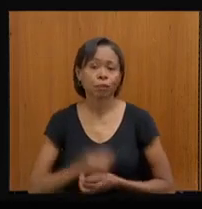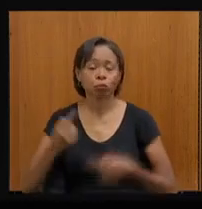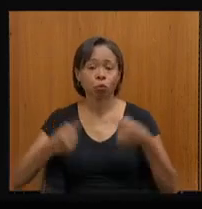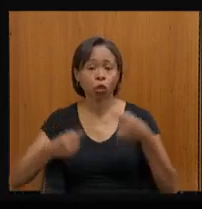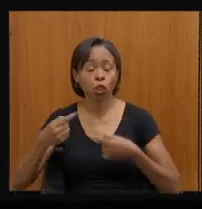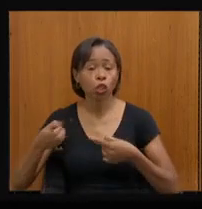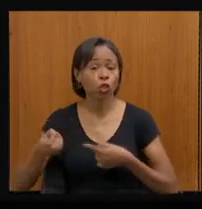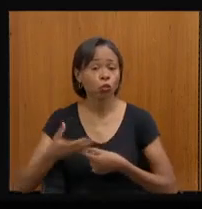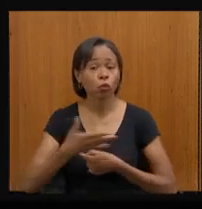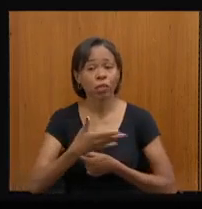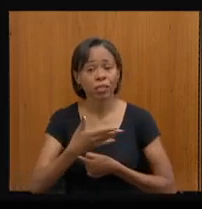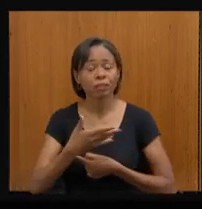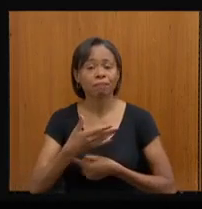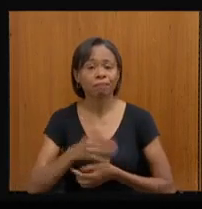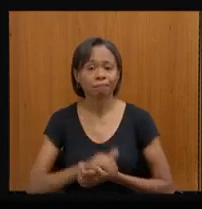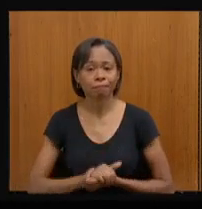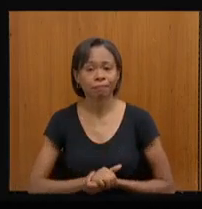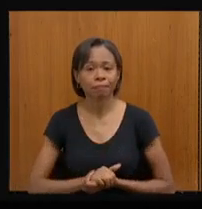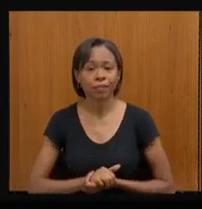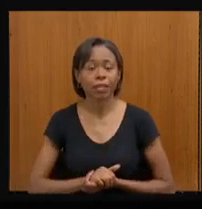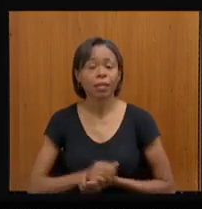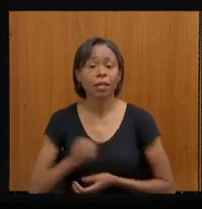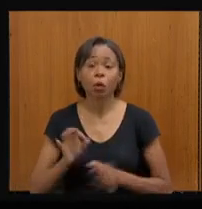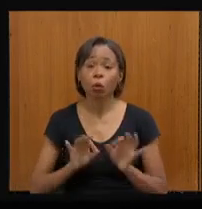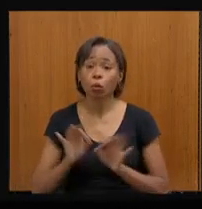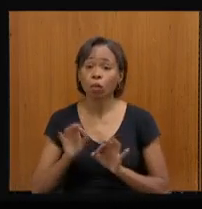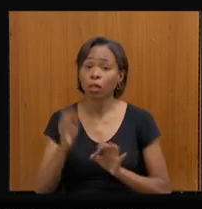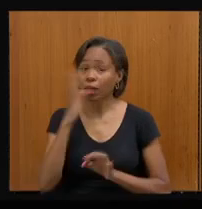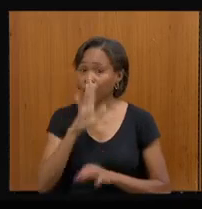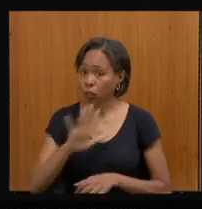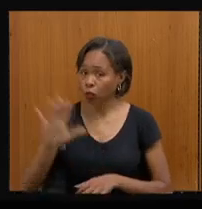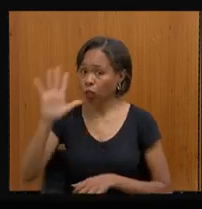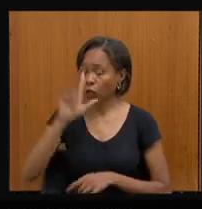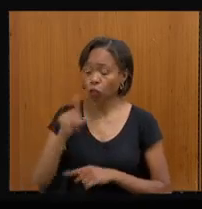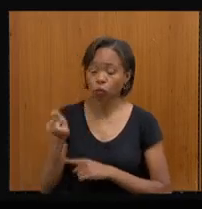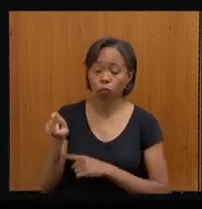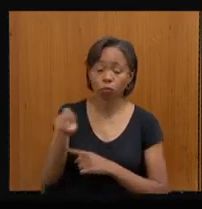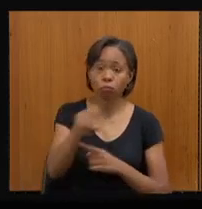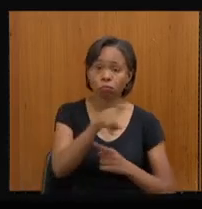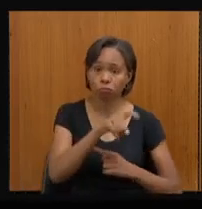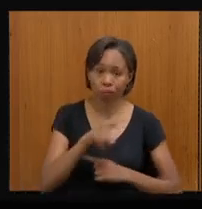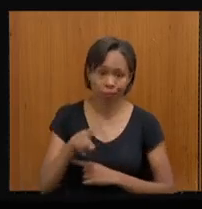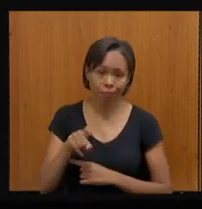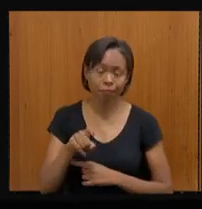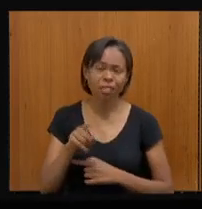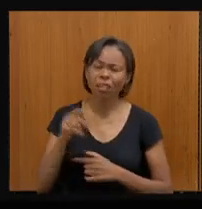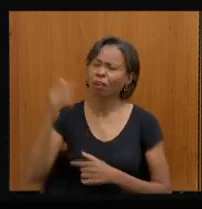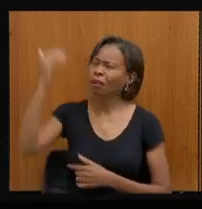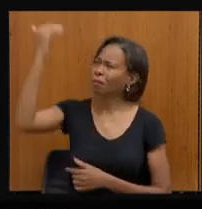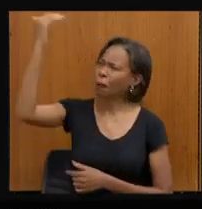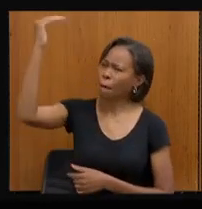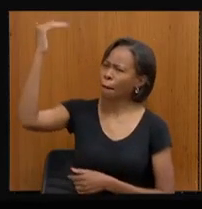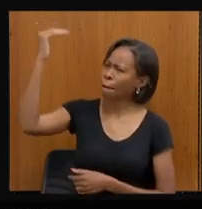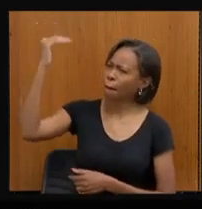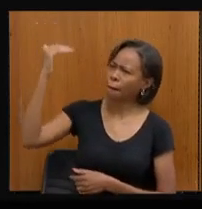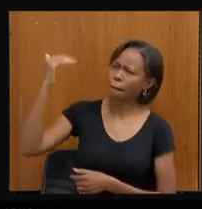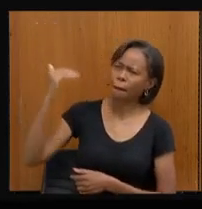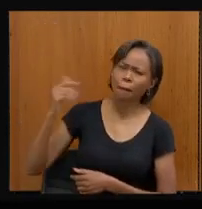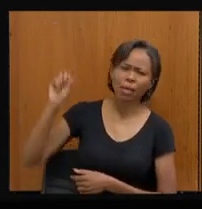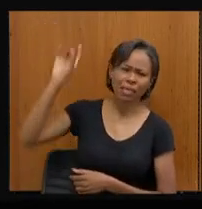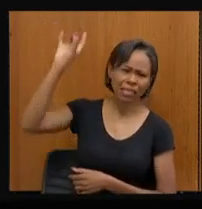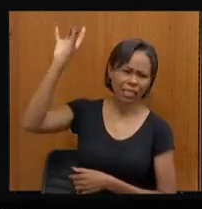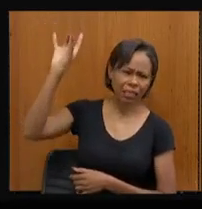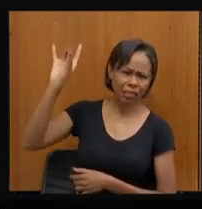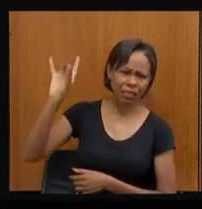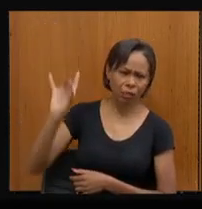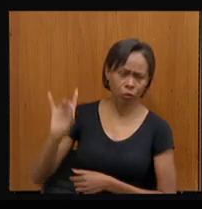inovação Plano Nacional de fertilizantes Isso é uma demanda que eu acho